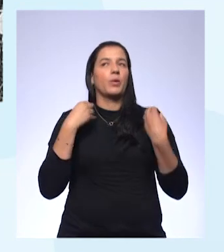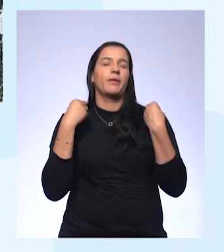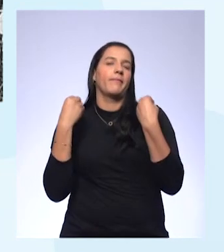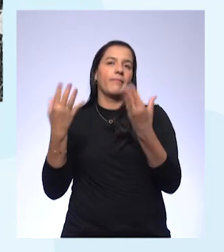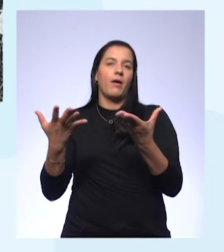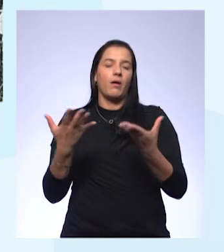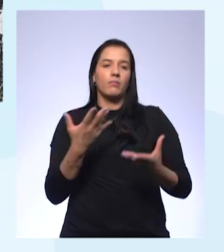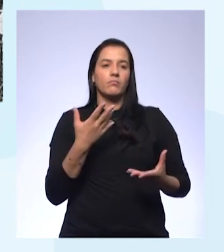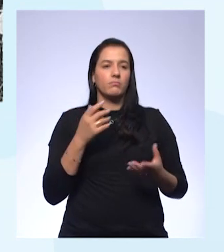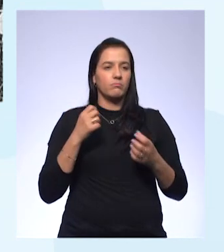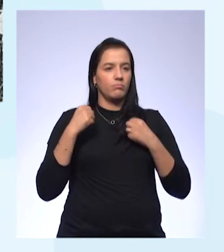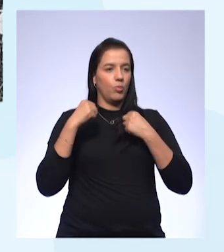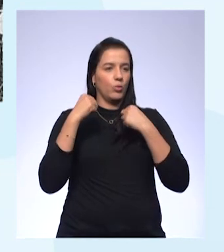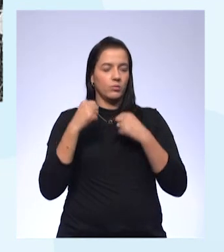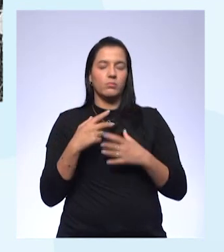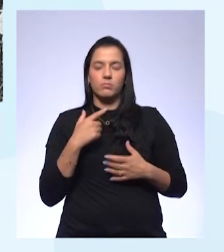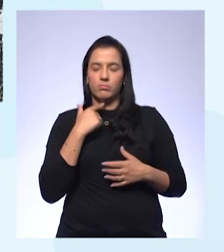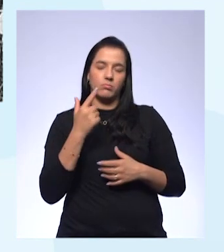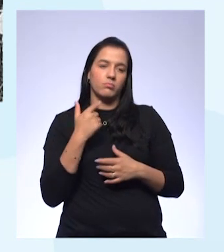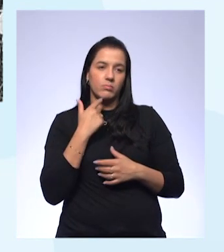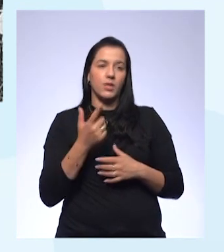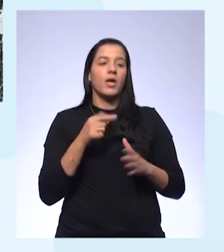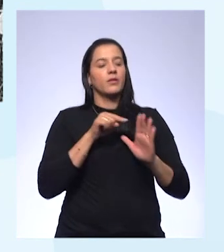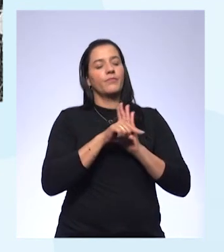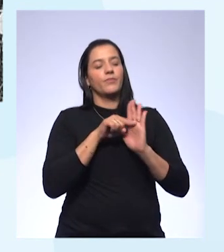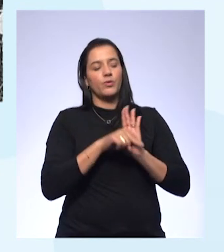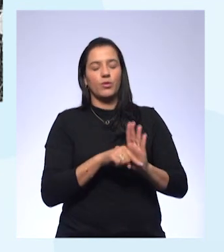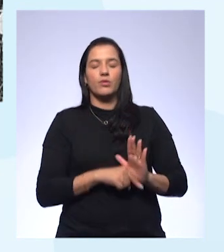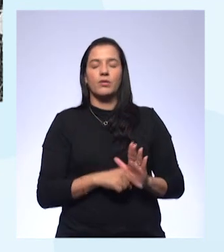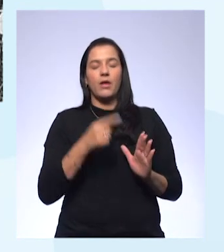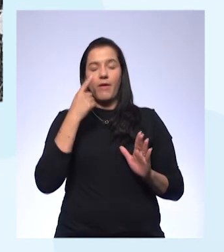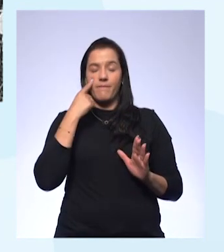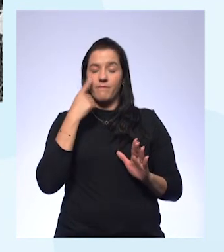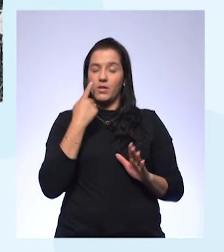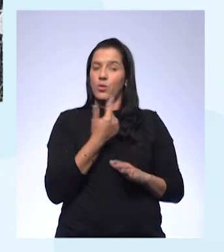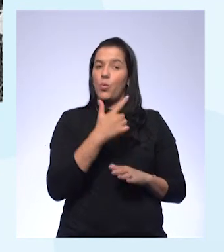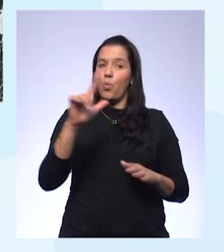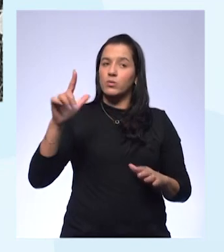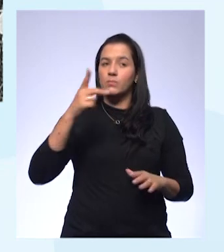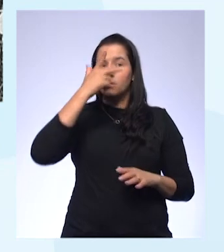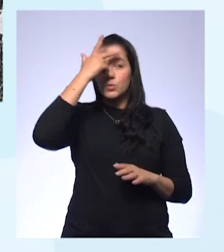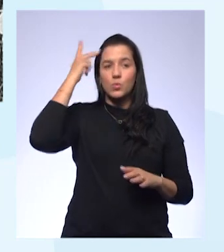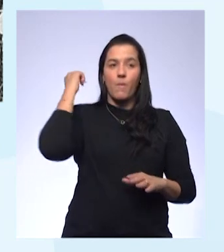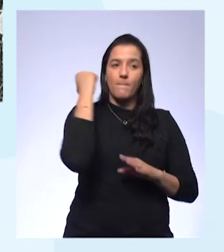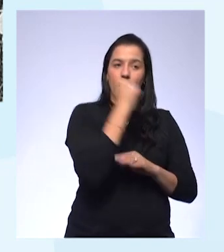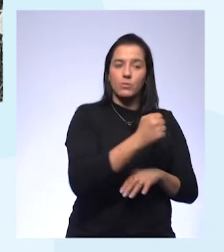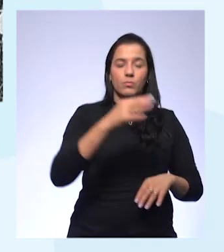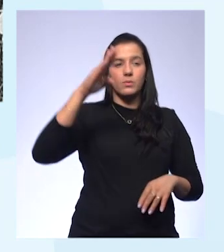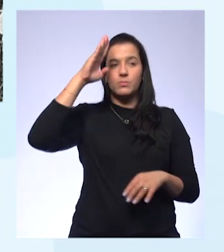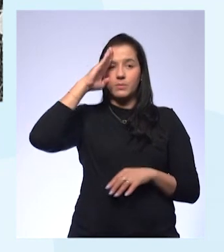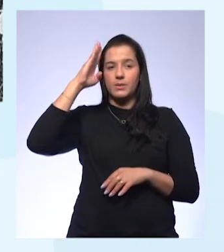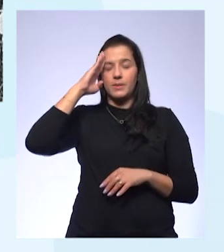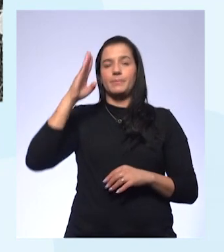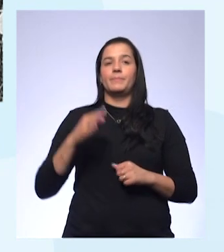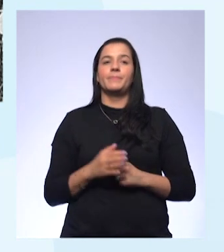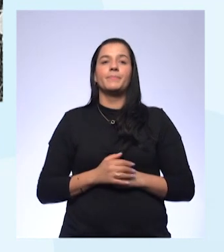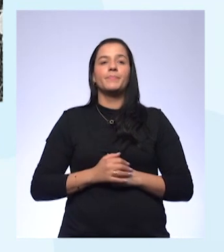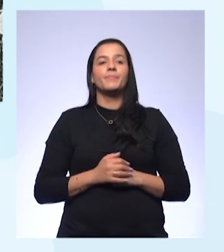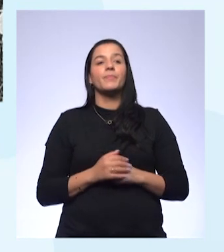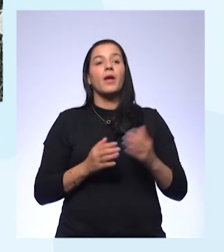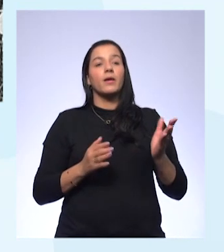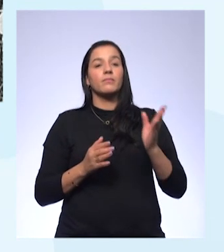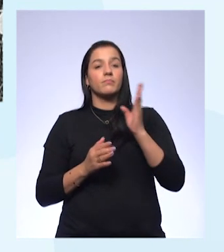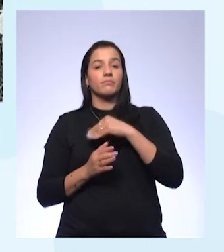existem também investigações aí que trabalham com a possibilidade dele ter sido morto pelos militares. E a imagem